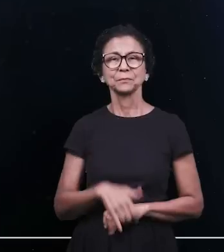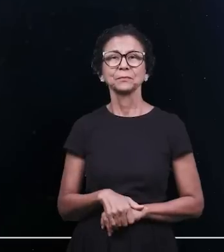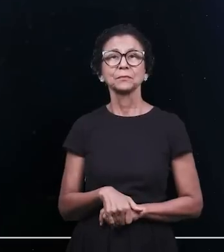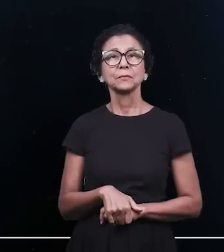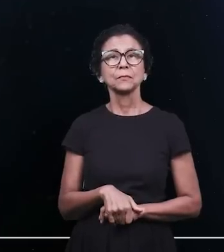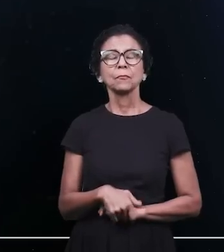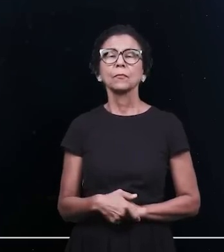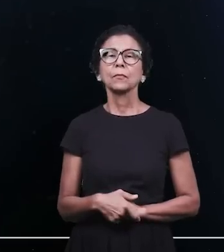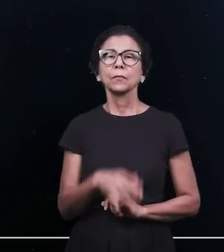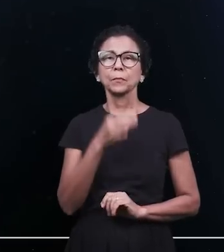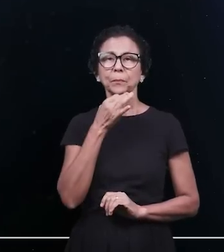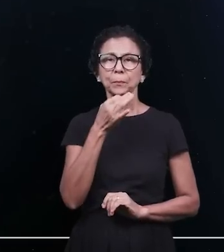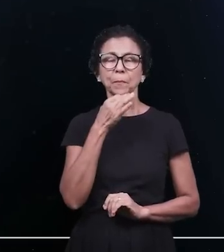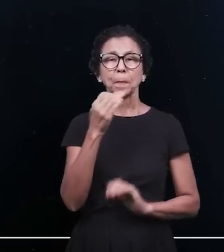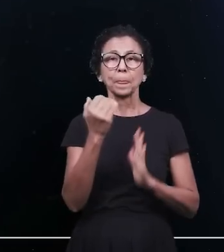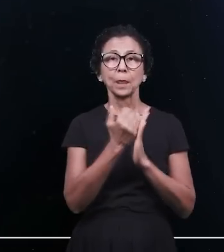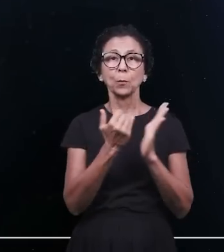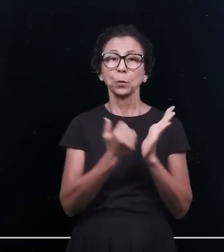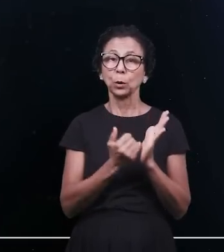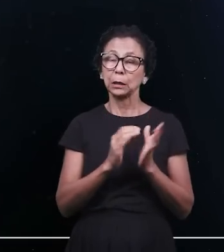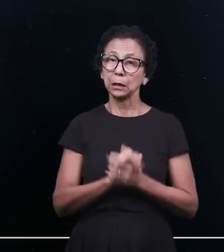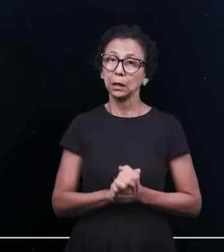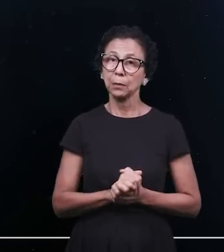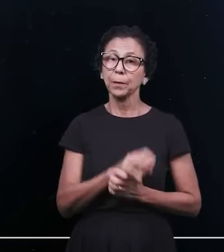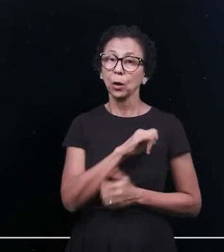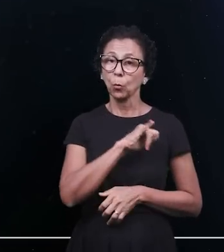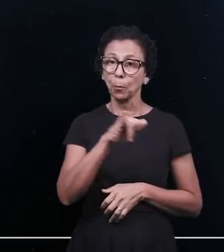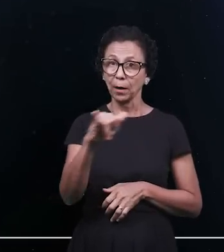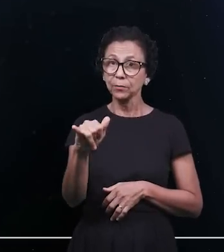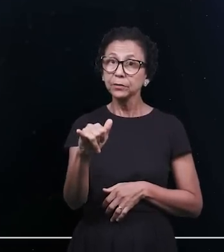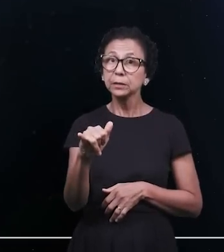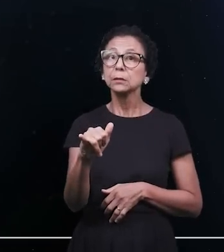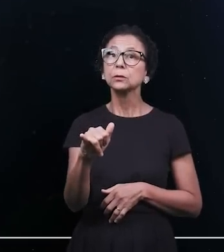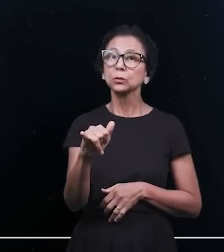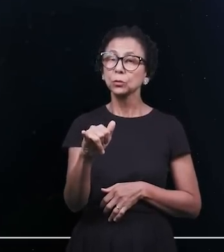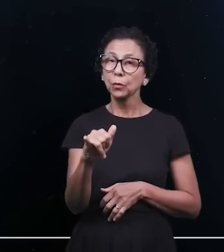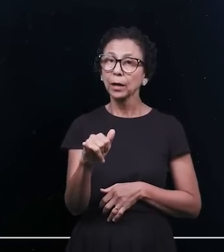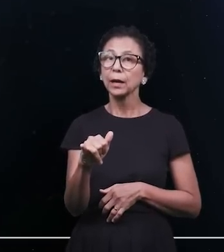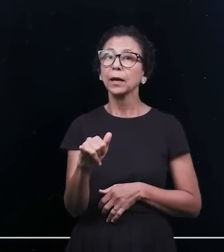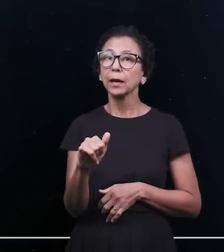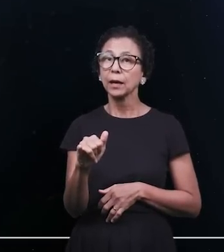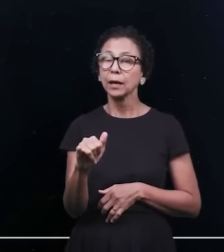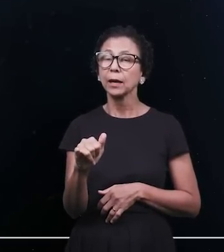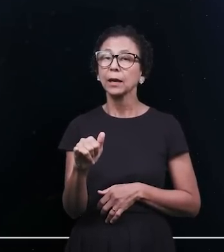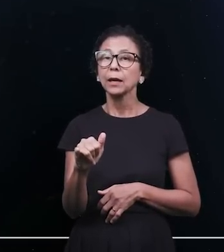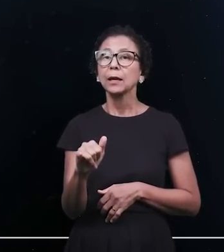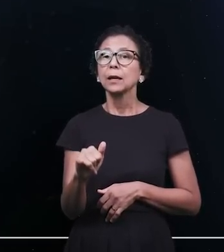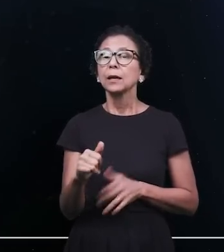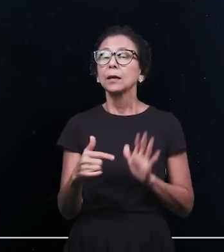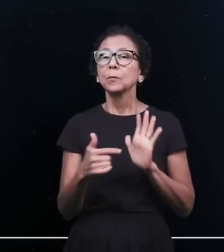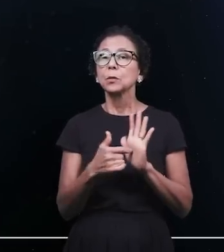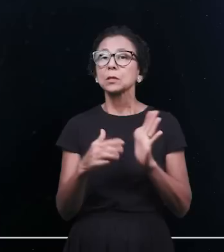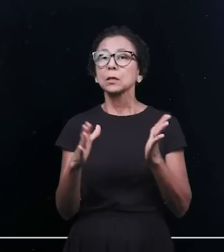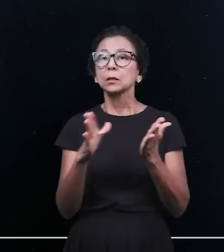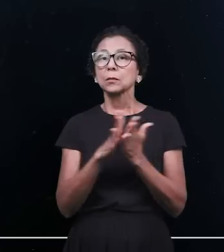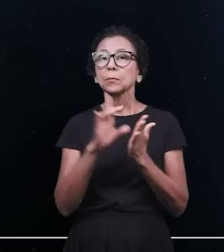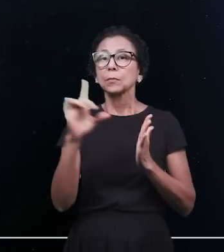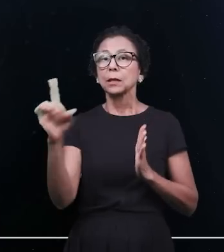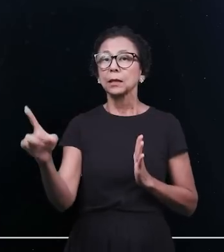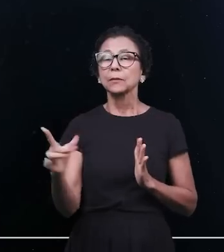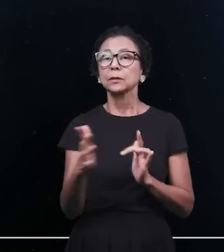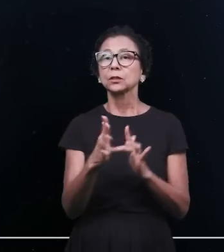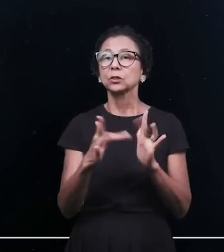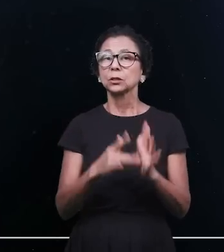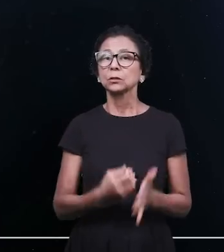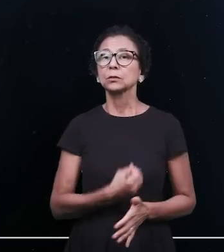seguinte: o programa tem sido um alerta para todos nós, mostrando através da palavra que o Senhor Jesus está vivo